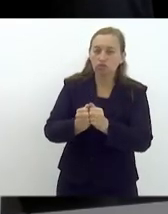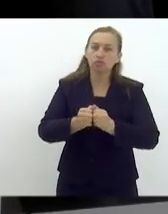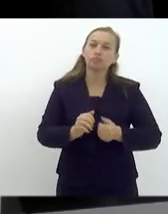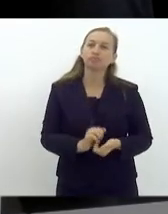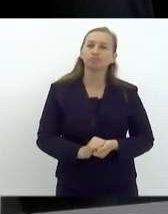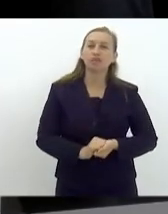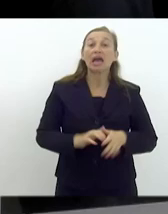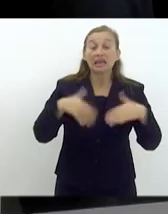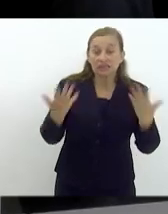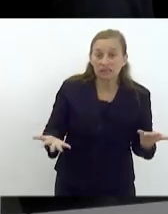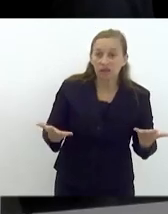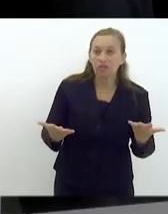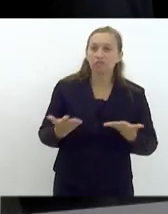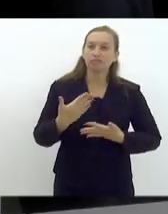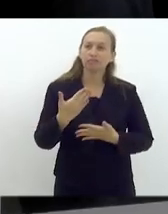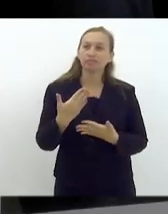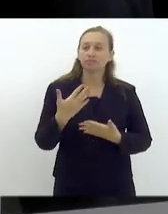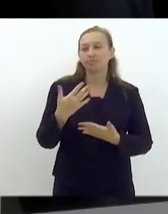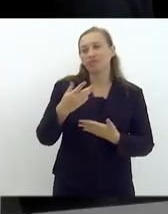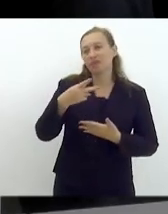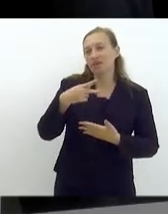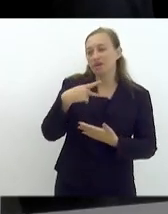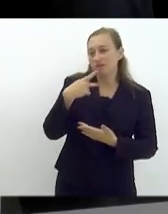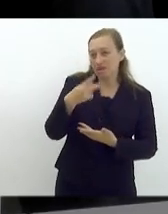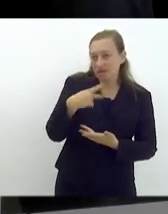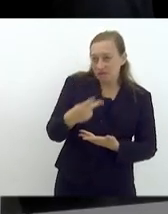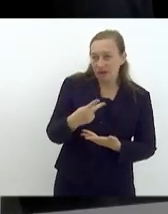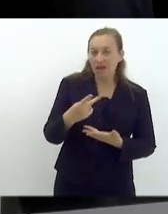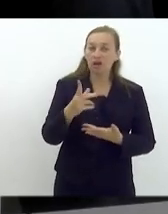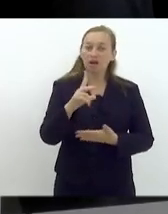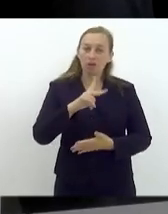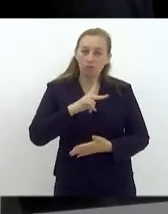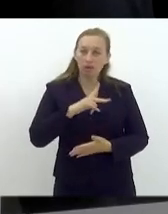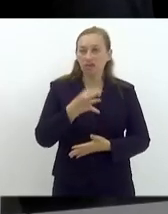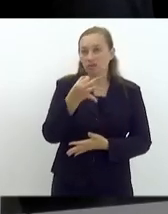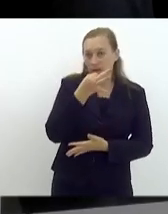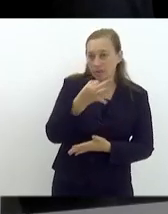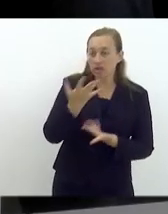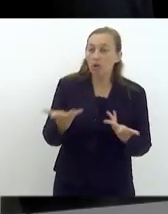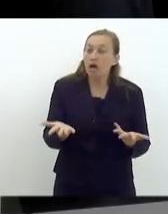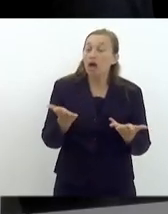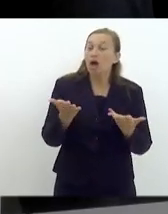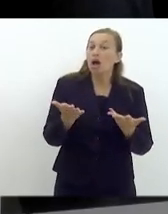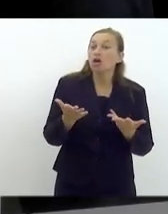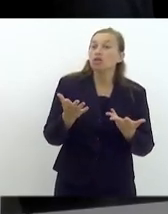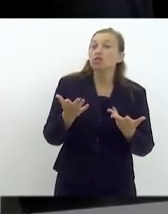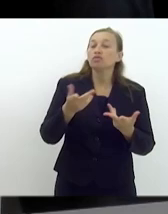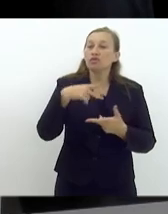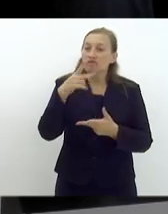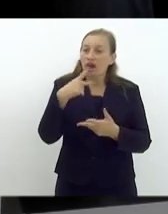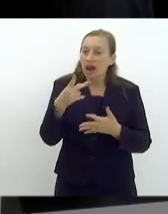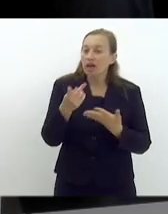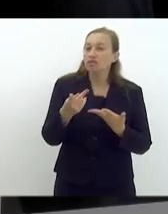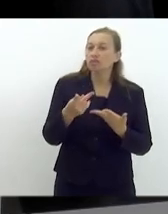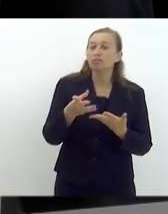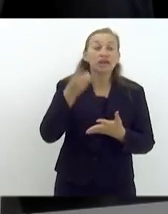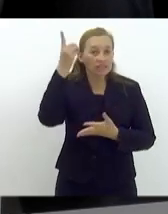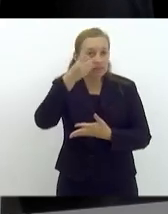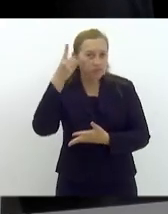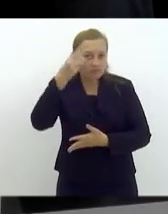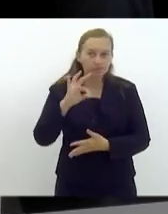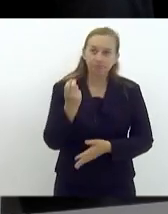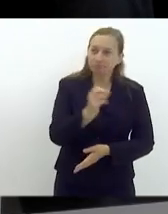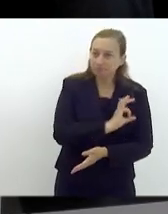então Fica aqui minha reflexão enquanto opinião pessoal e quanto ao ponto que foi ponderado pelo Deputado